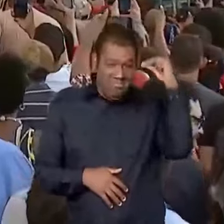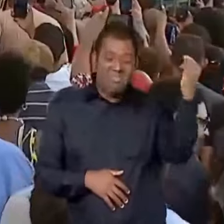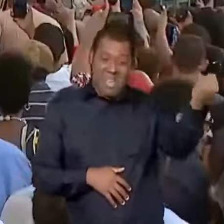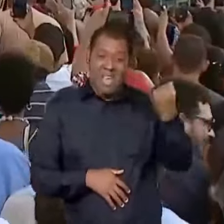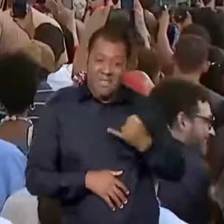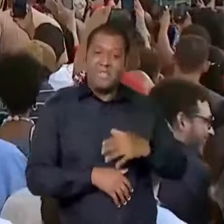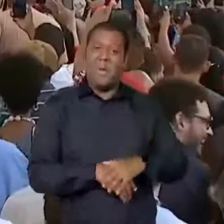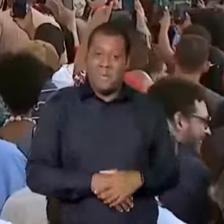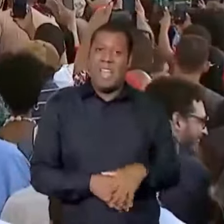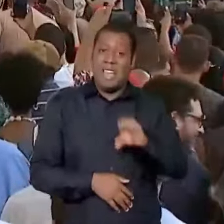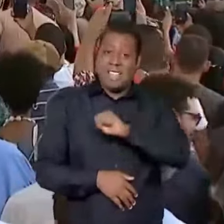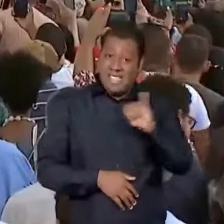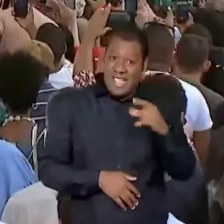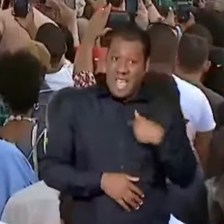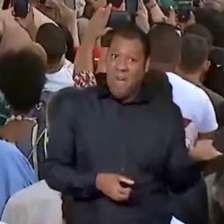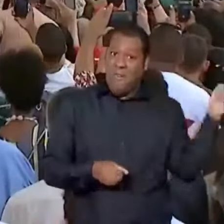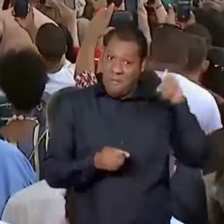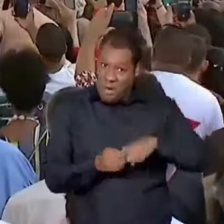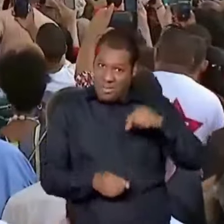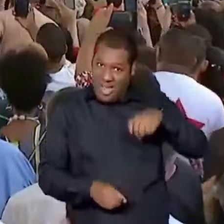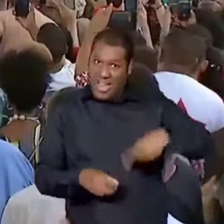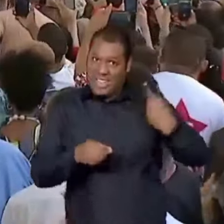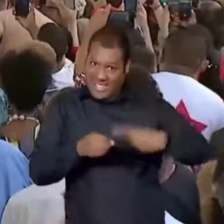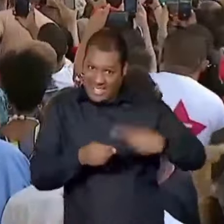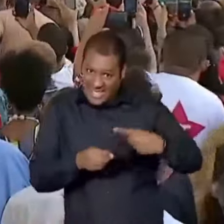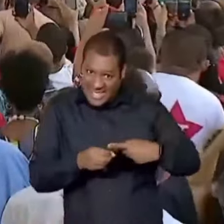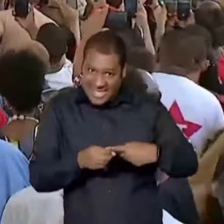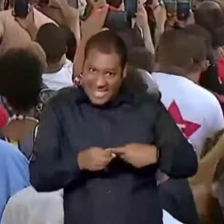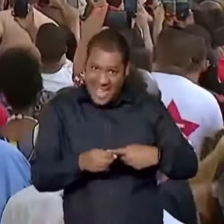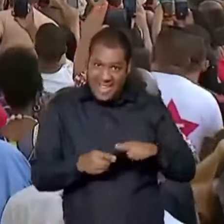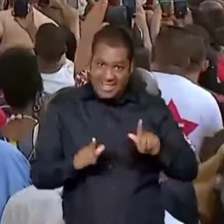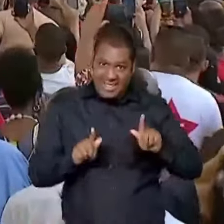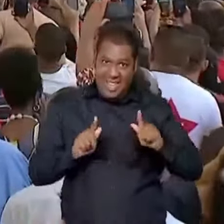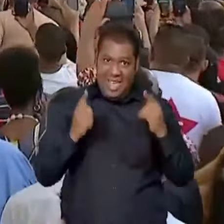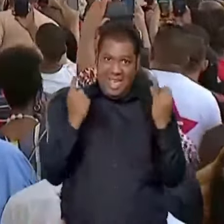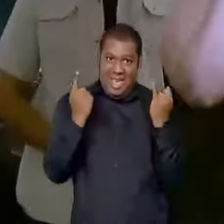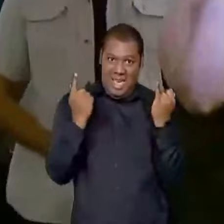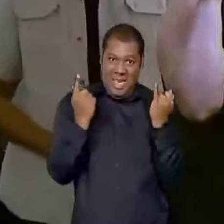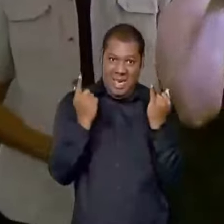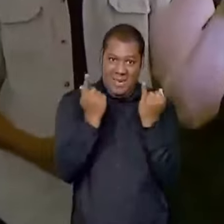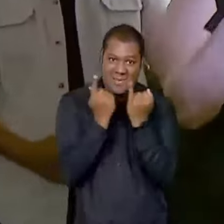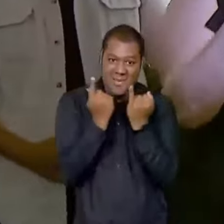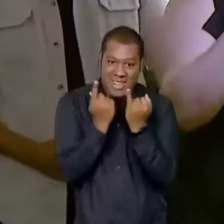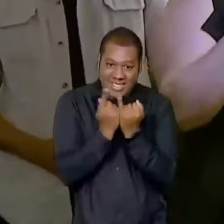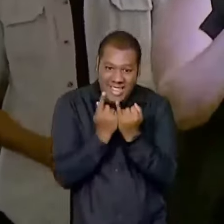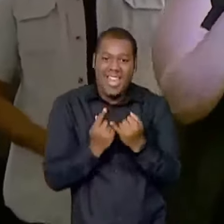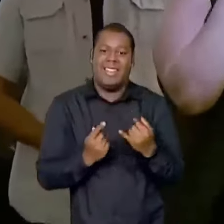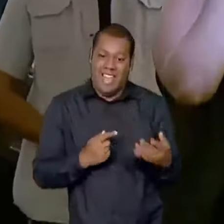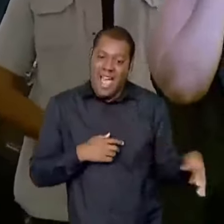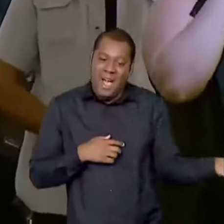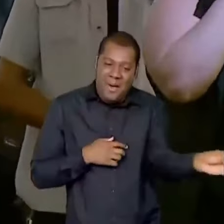se eu voltar aqui, vai ter uma cervejinha gelada. E ele